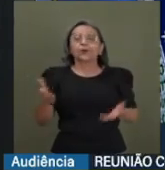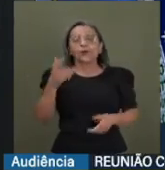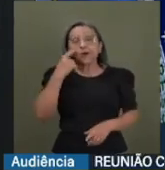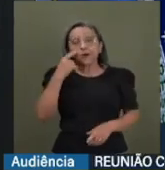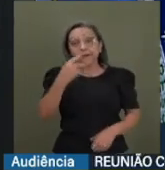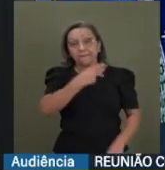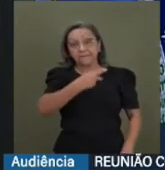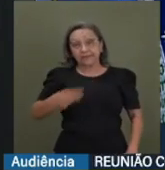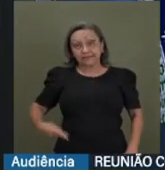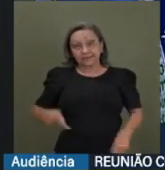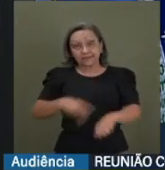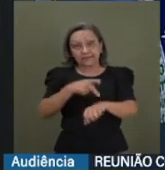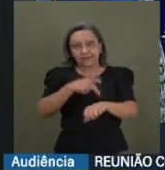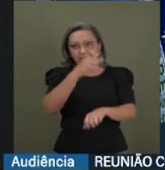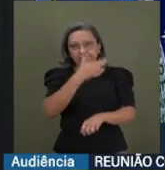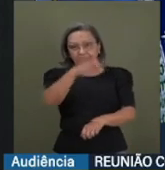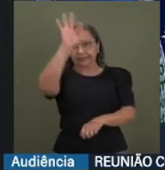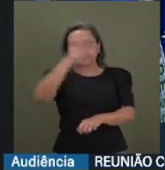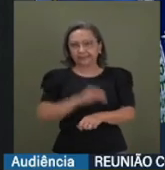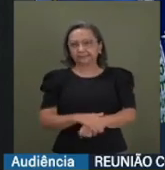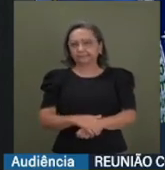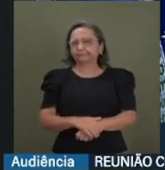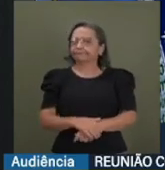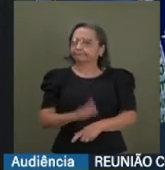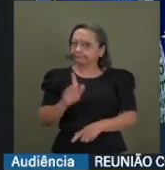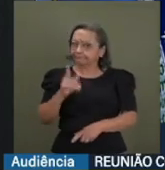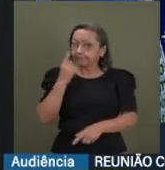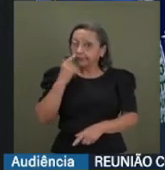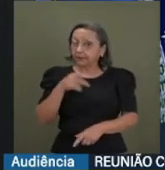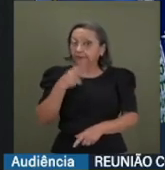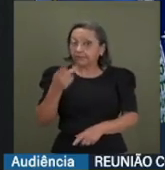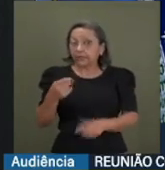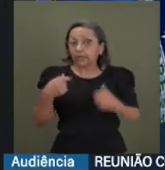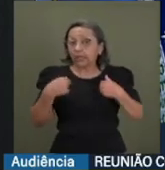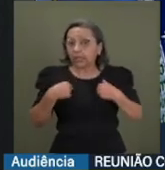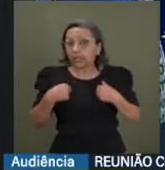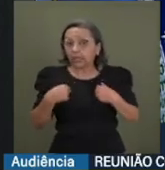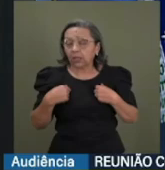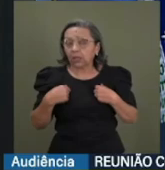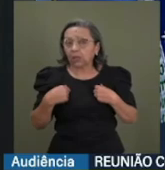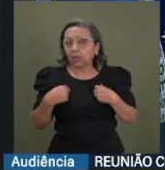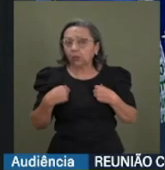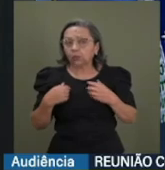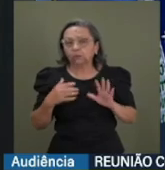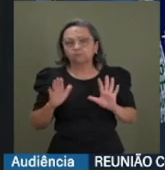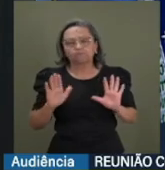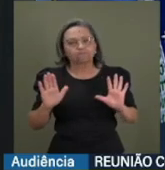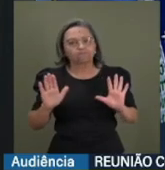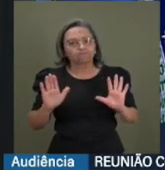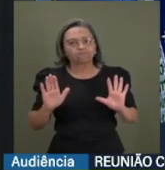presidente francês, confesso, por quem tenho enorme antipatia,